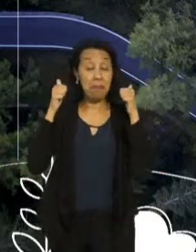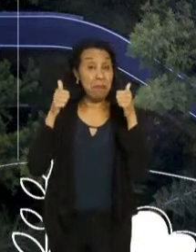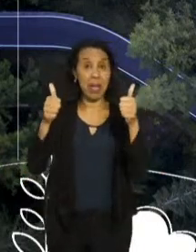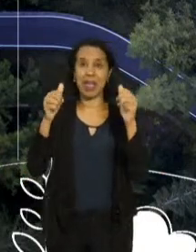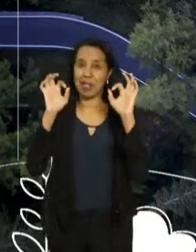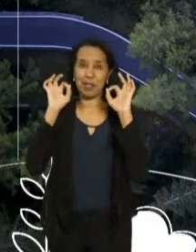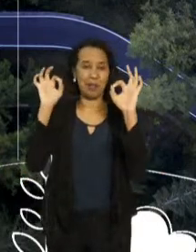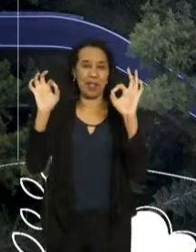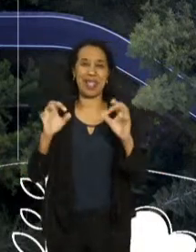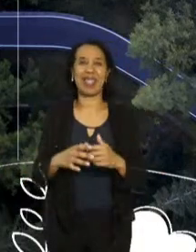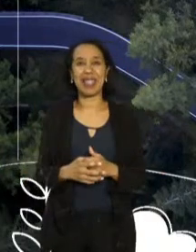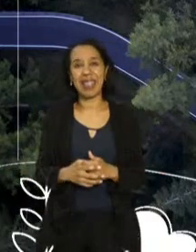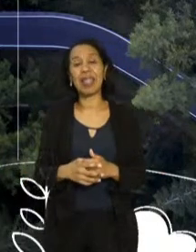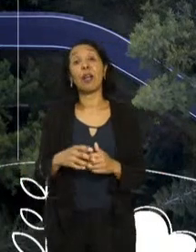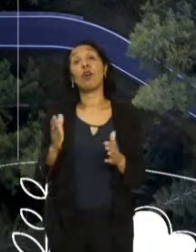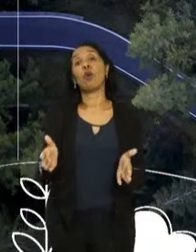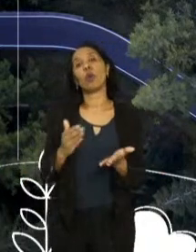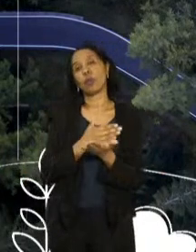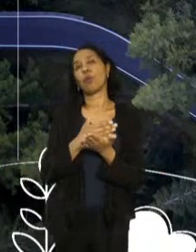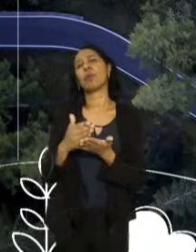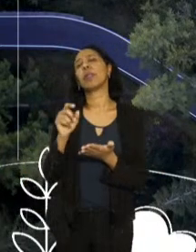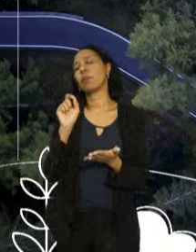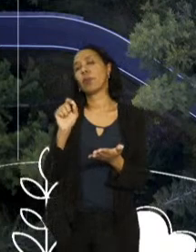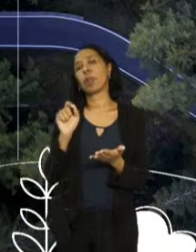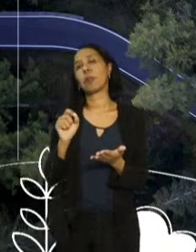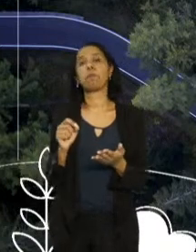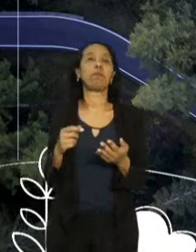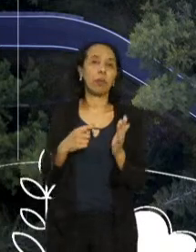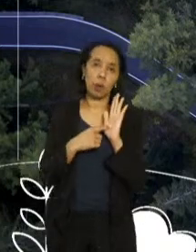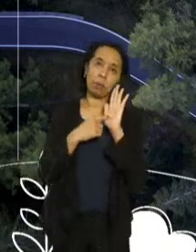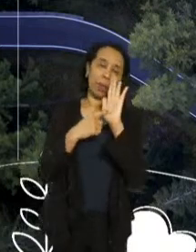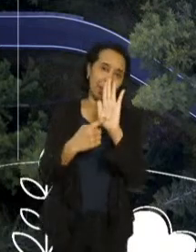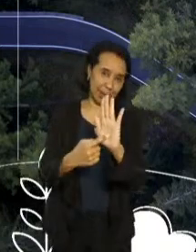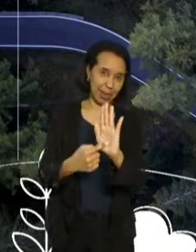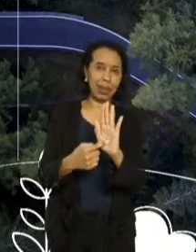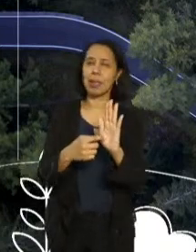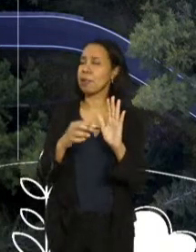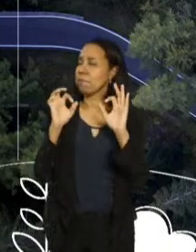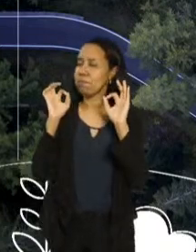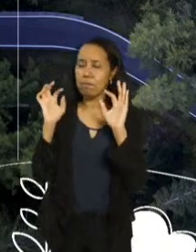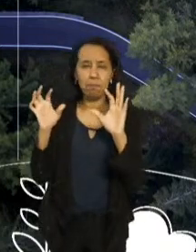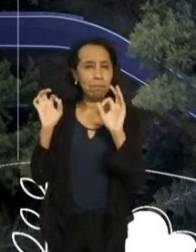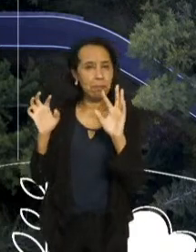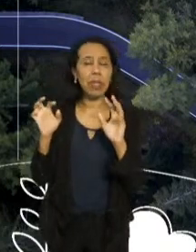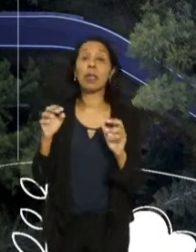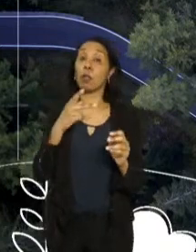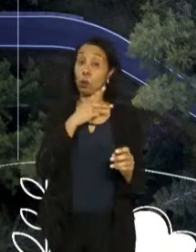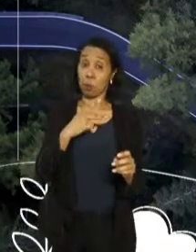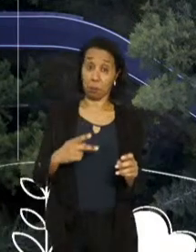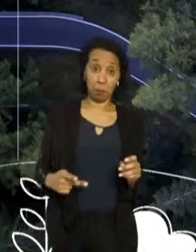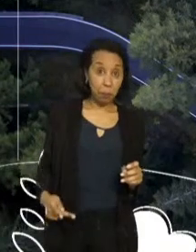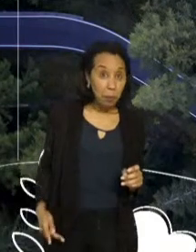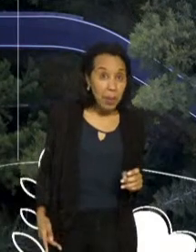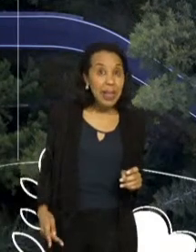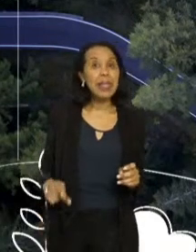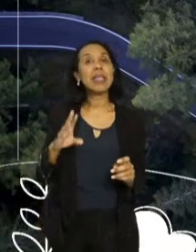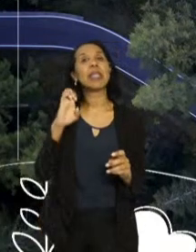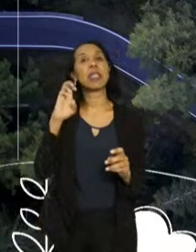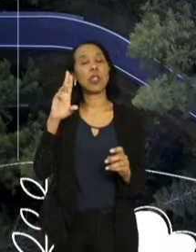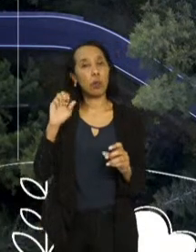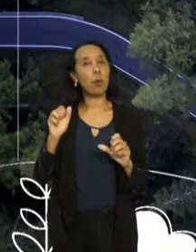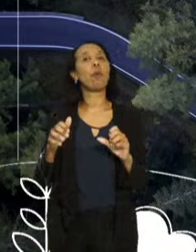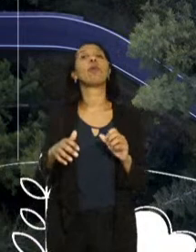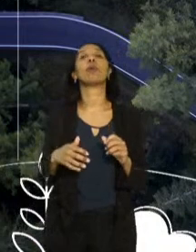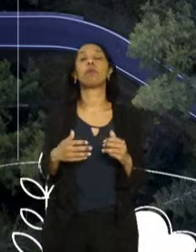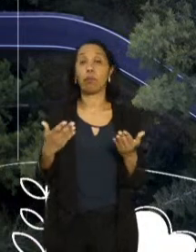hoje. Começamos o dia de hoje com a apresentação excelente do nosso presidente e CEO, Christoph